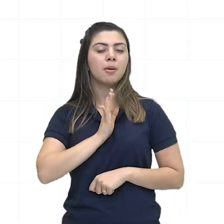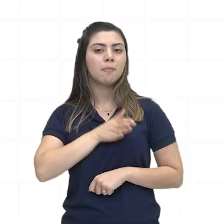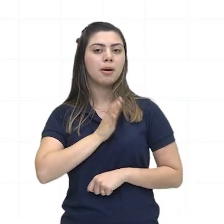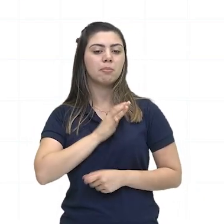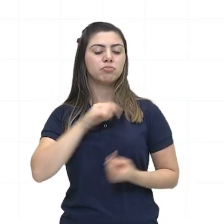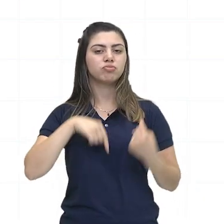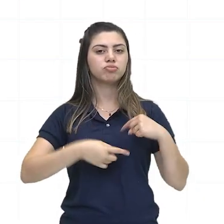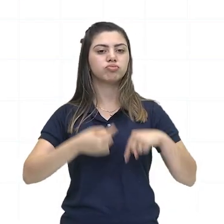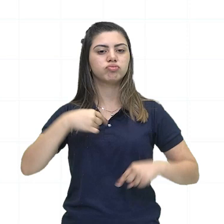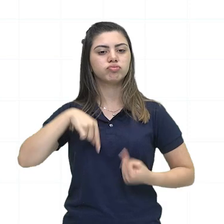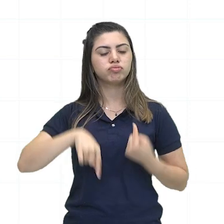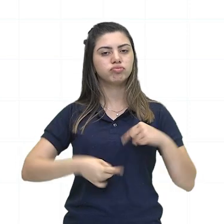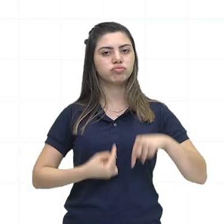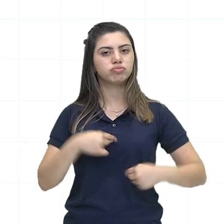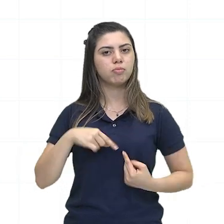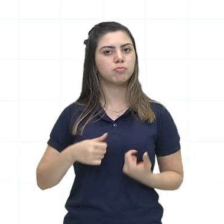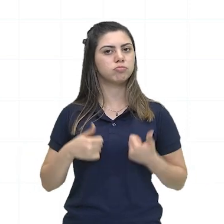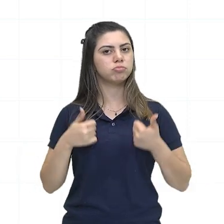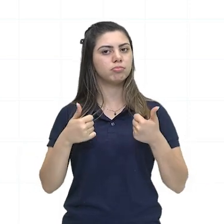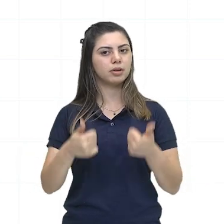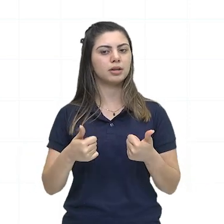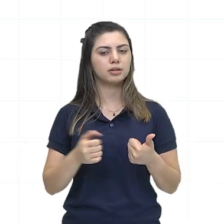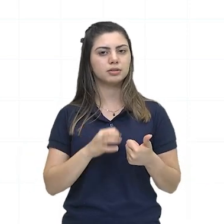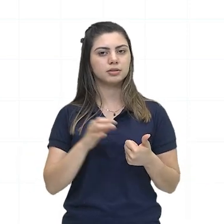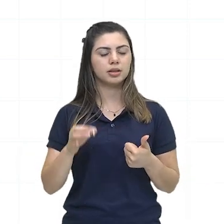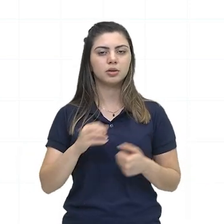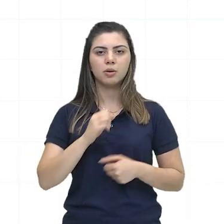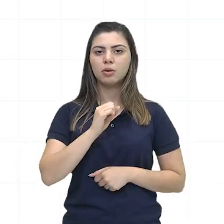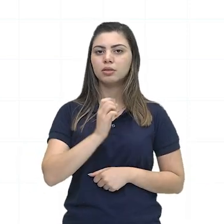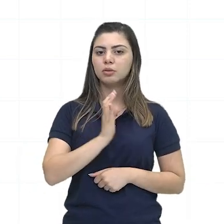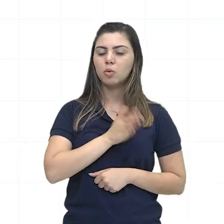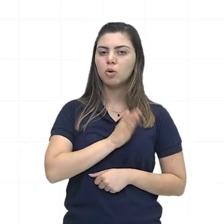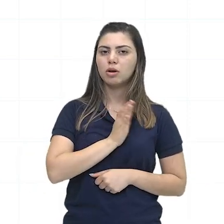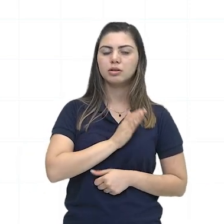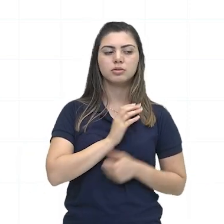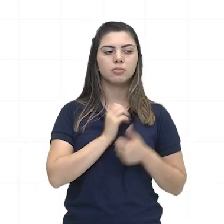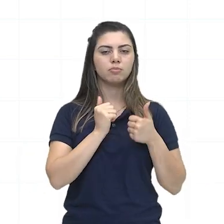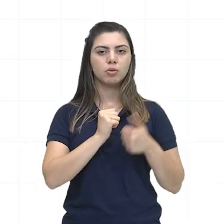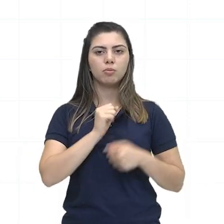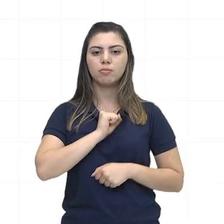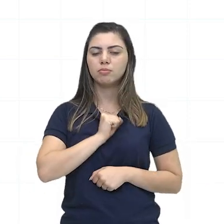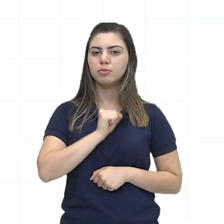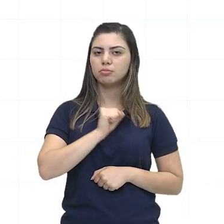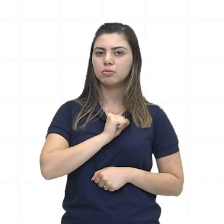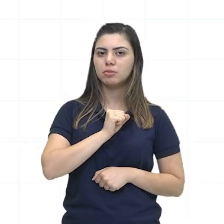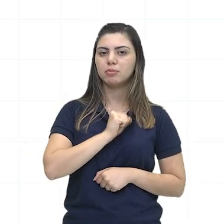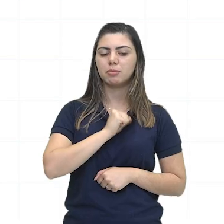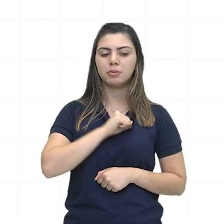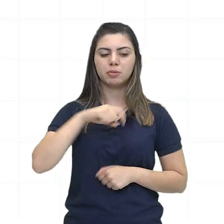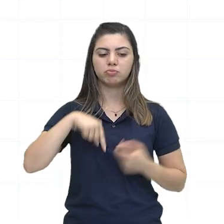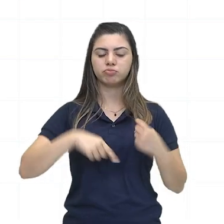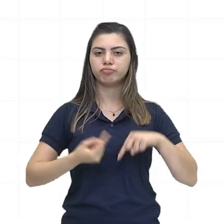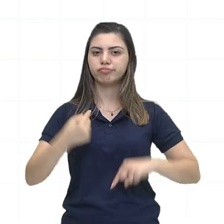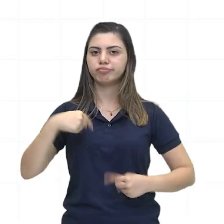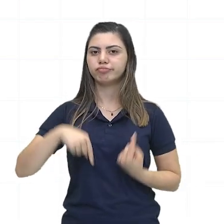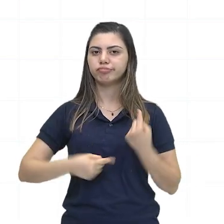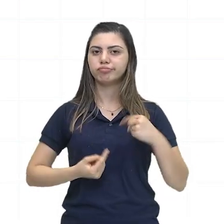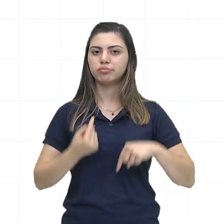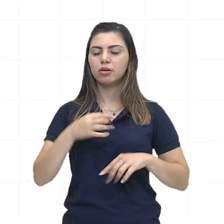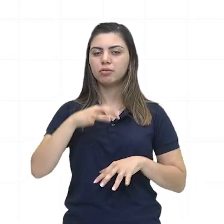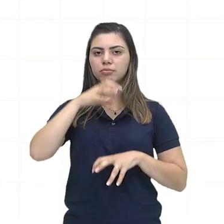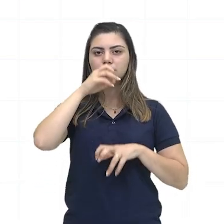capacidade cardiovascular, ou seja, fazer o nosso coração funcionar da forma correta, né? Trabalhar aí a